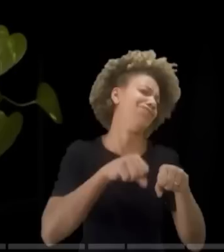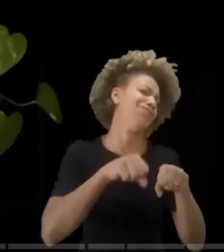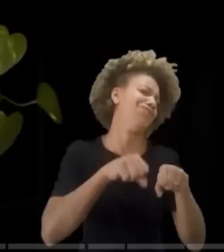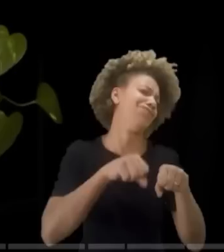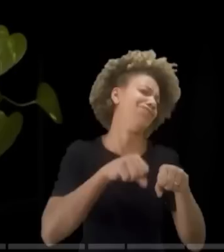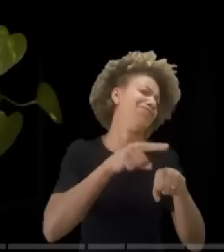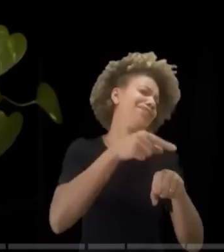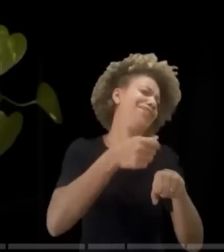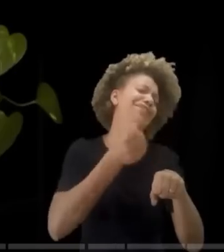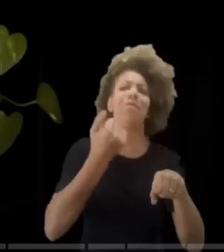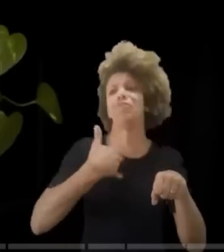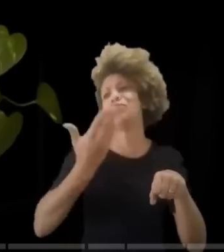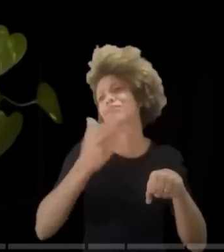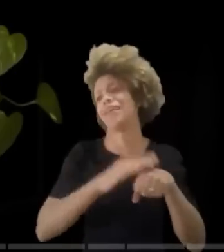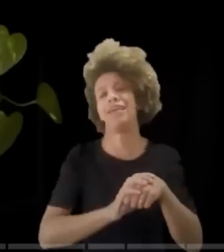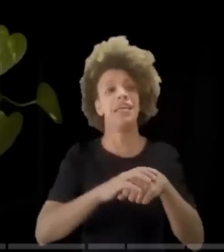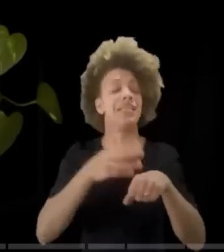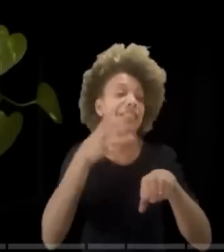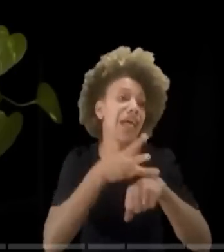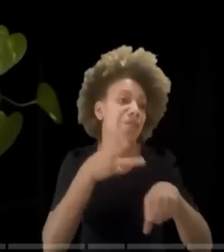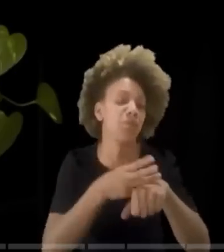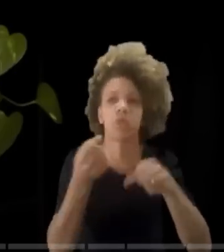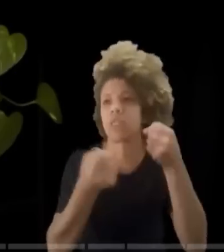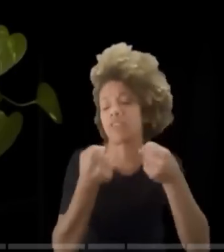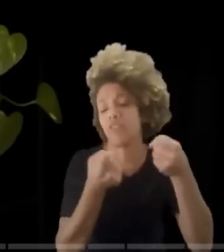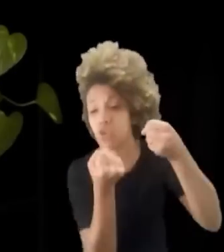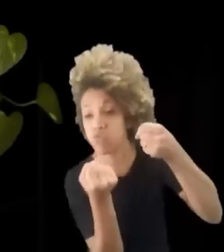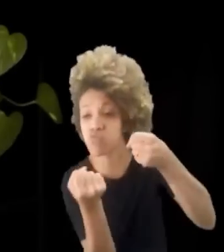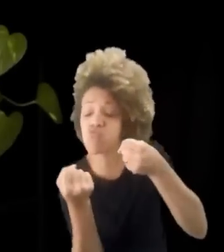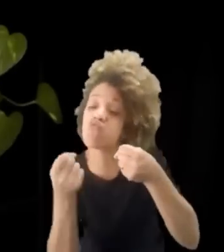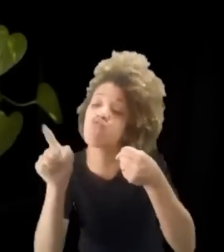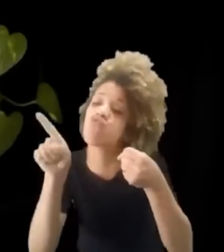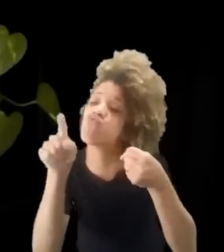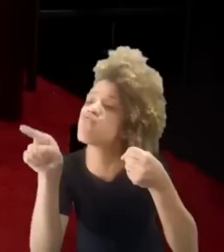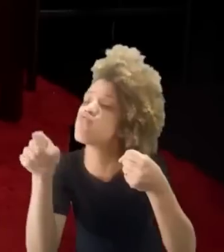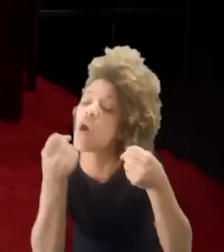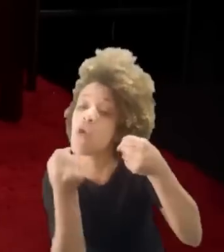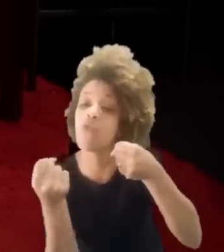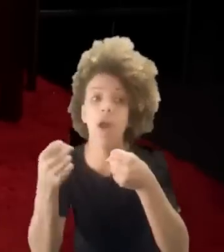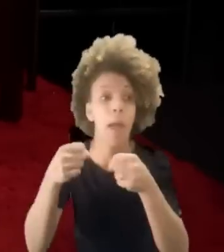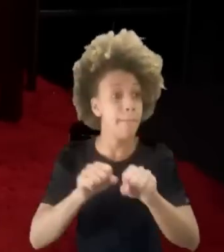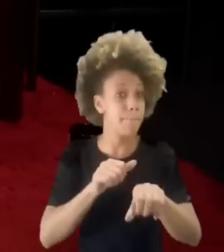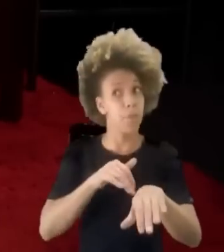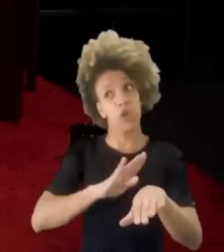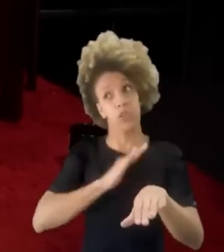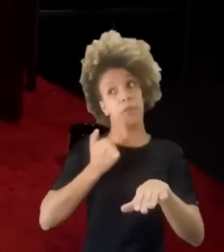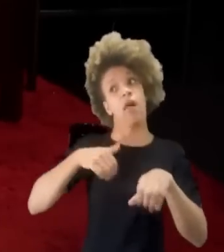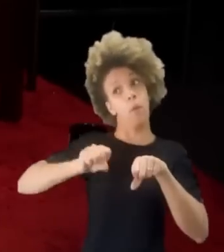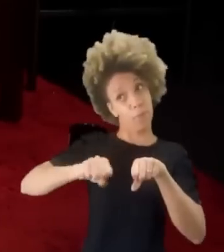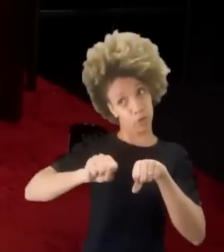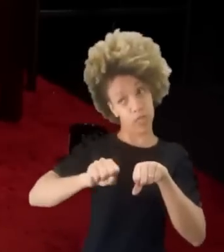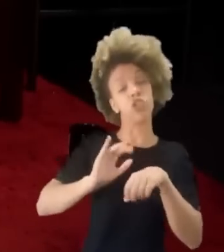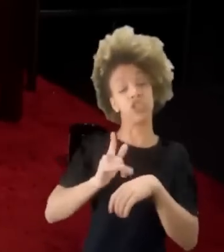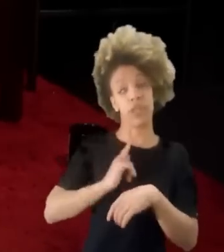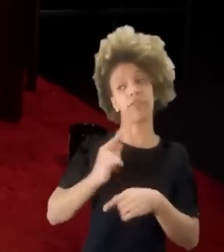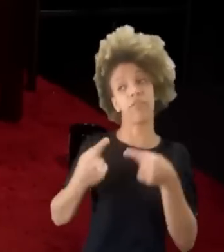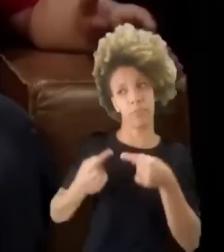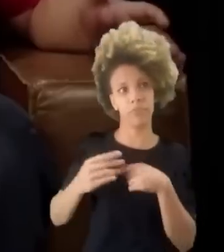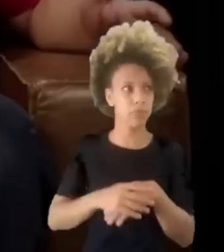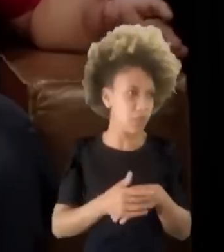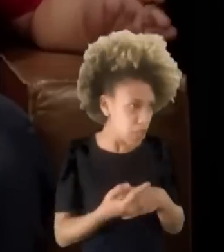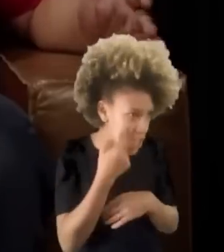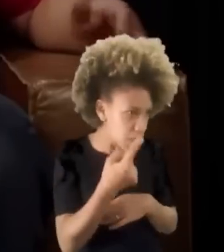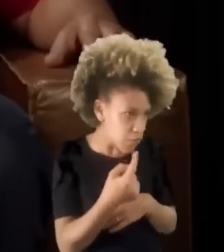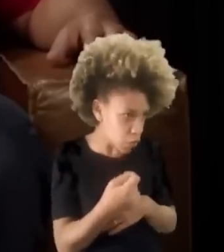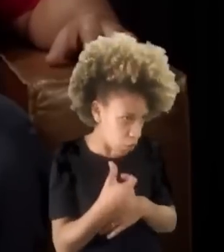é triste mesmo pelo WhatsApp você vai comer a faixa e você vai um cara você pode matar um cara já teve esse debate de eu falar